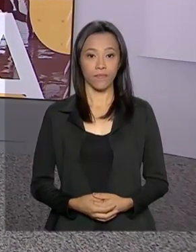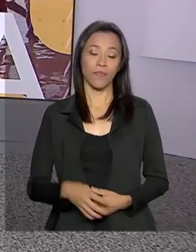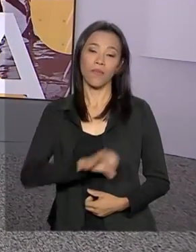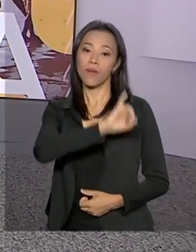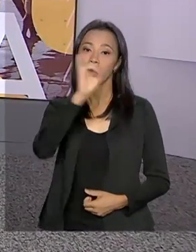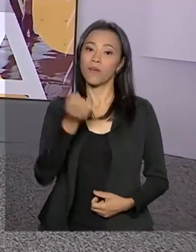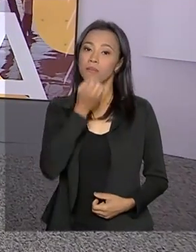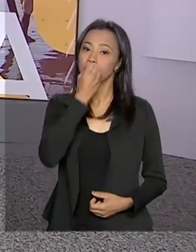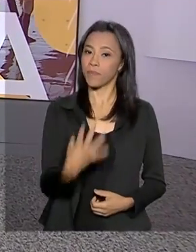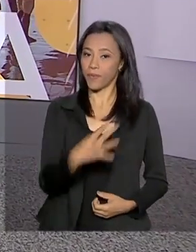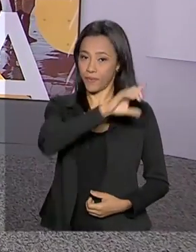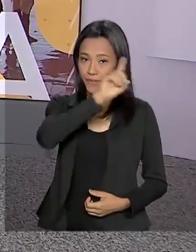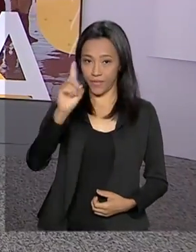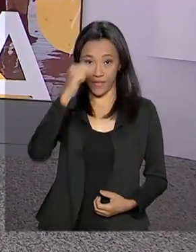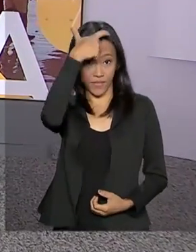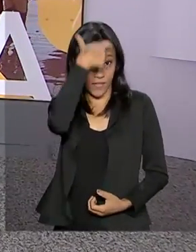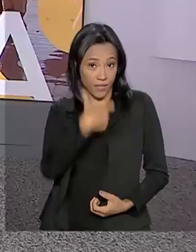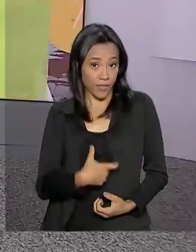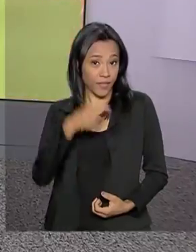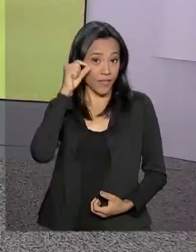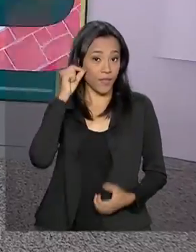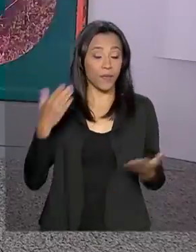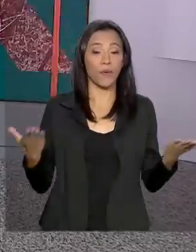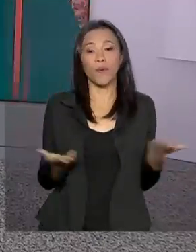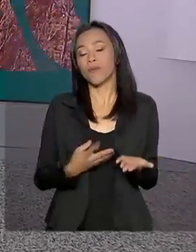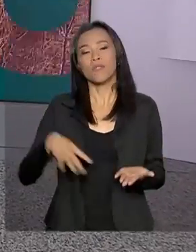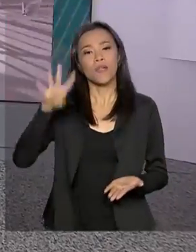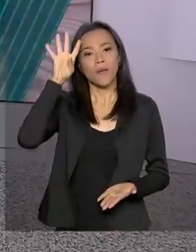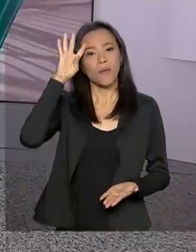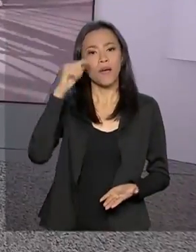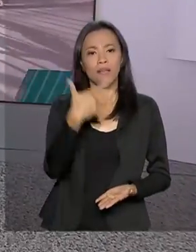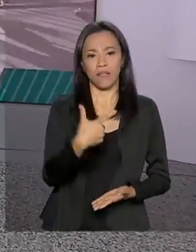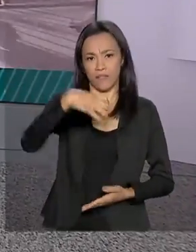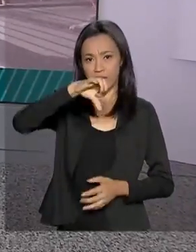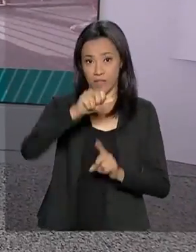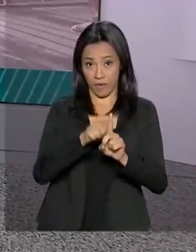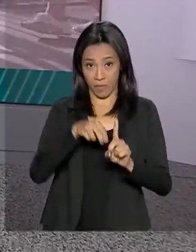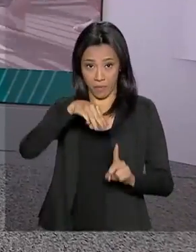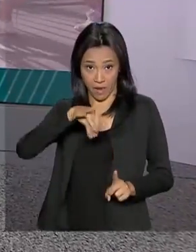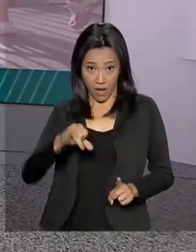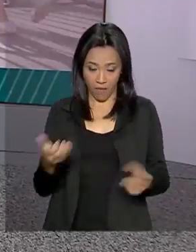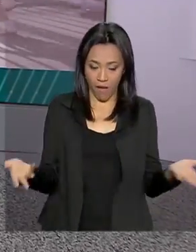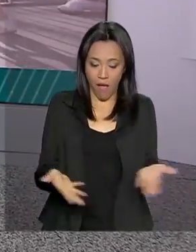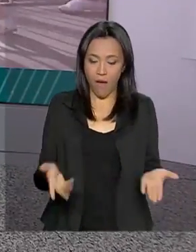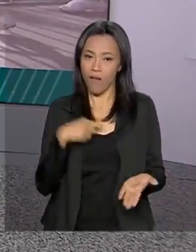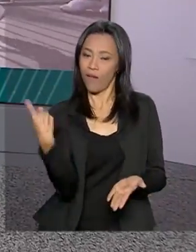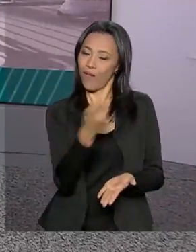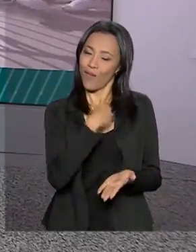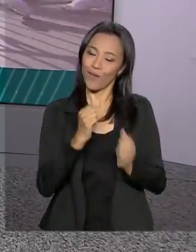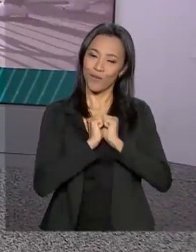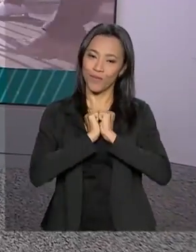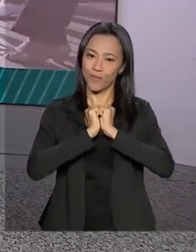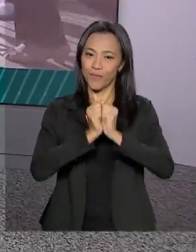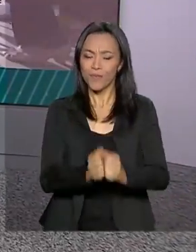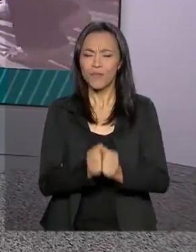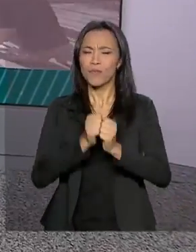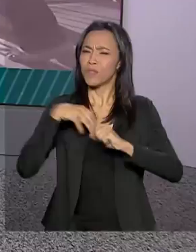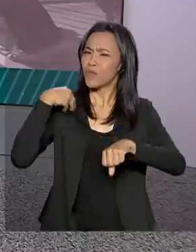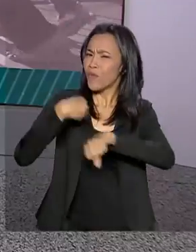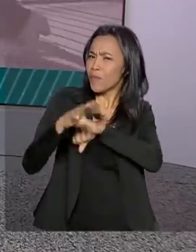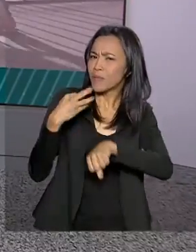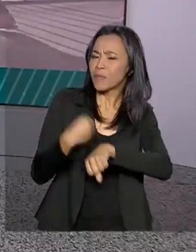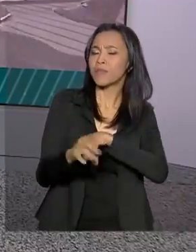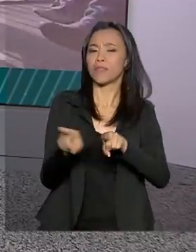Olá, bom dia, eu sou Carla Wattier, hoje é quarta-feira, 29 de maio. A partir de agora, estamos juntos no Brasil em Dia, com muita